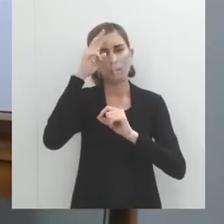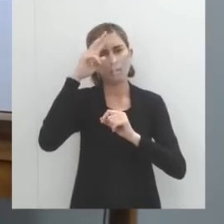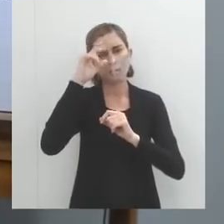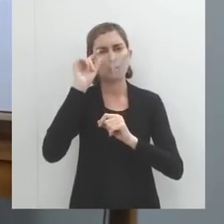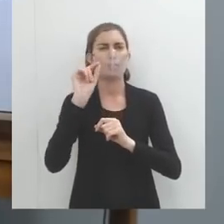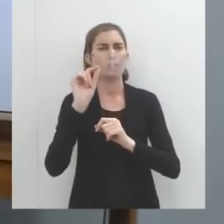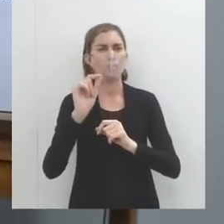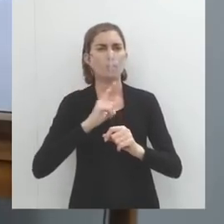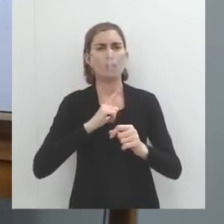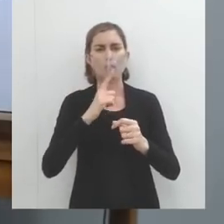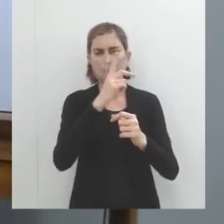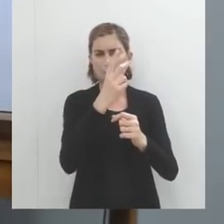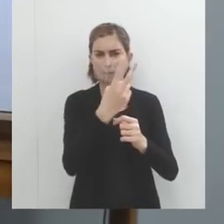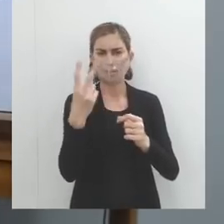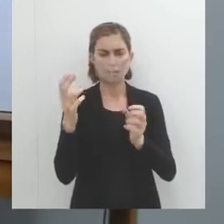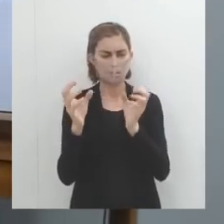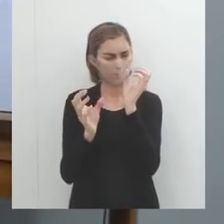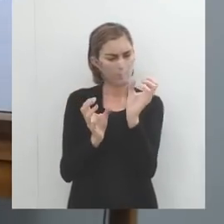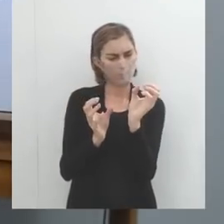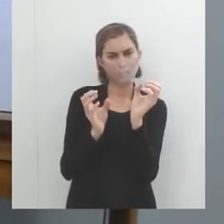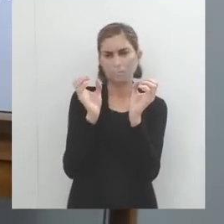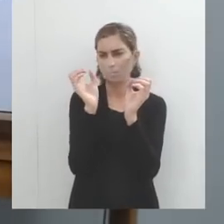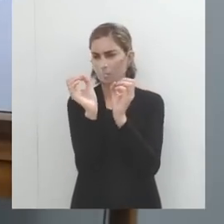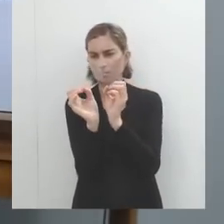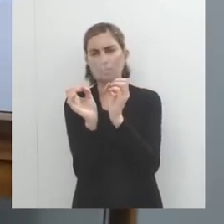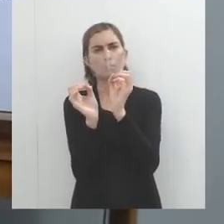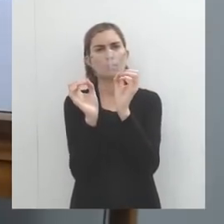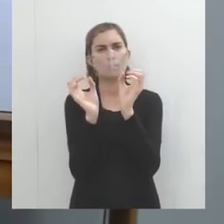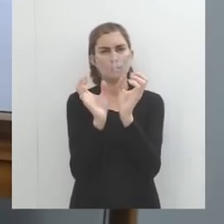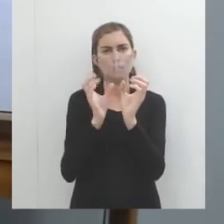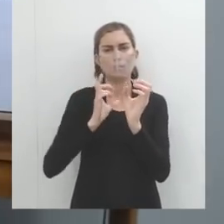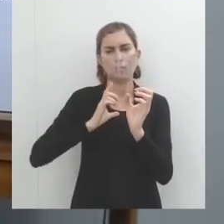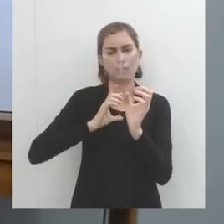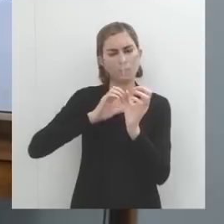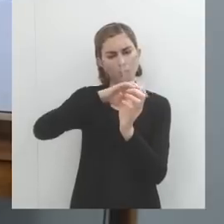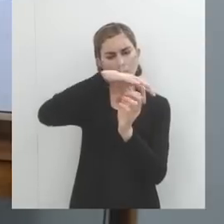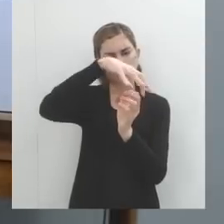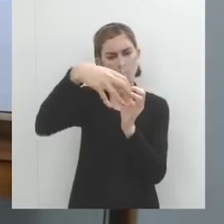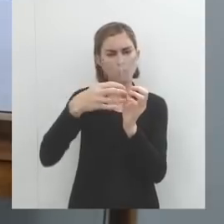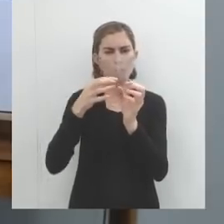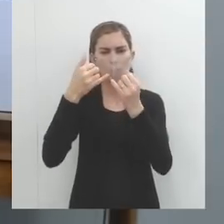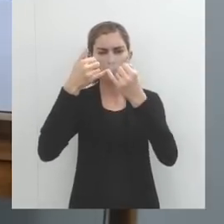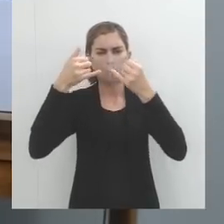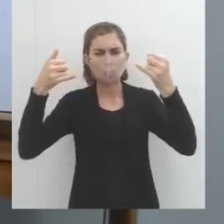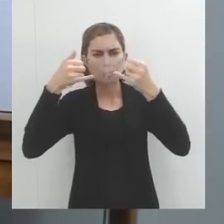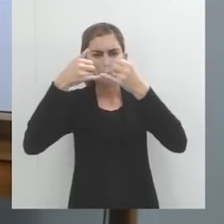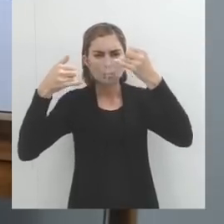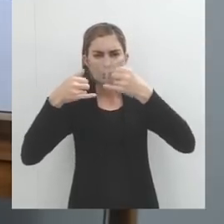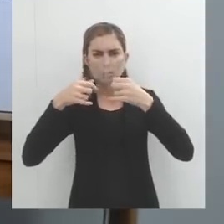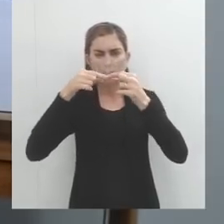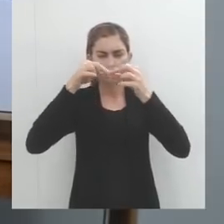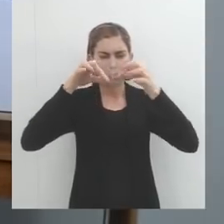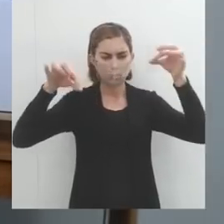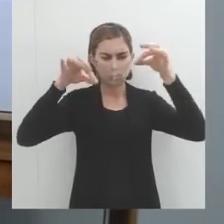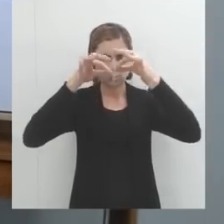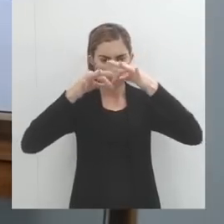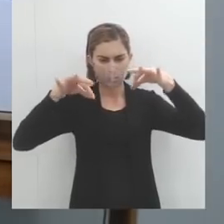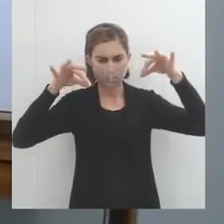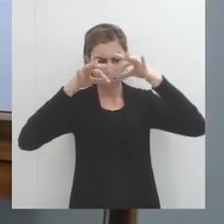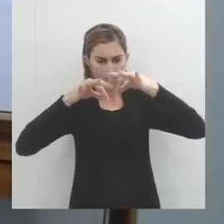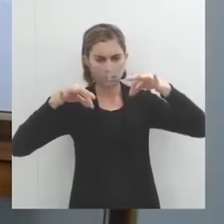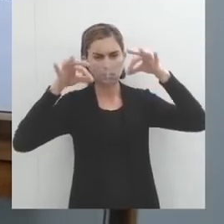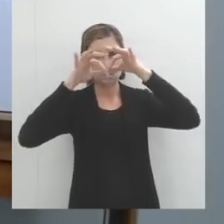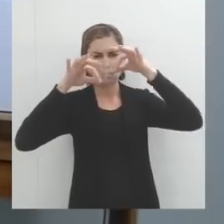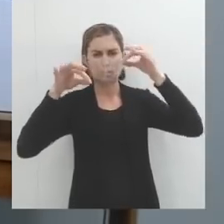que cada testículo é composto por um emaranhado de tubos. Cada testículo